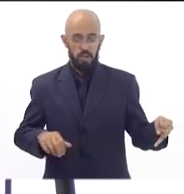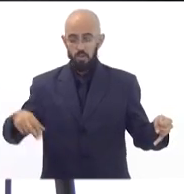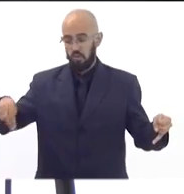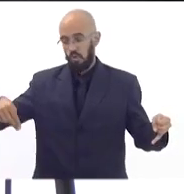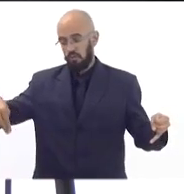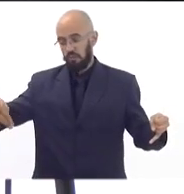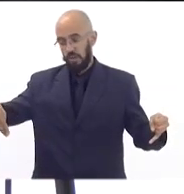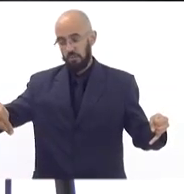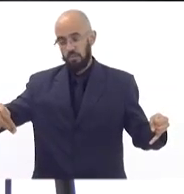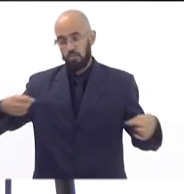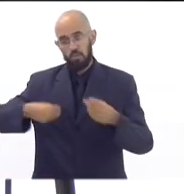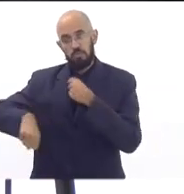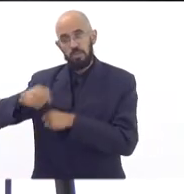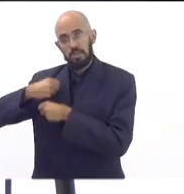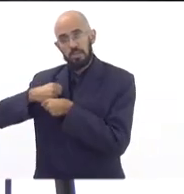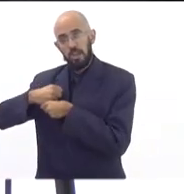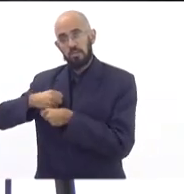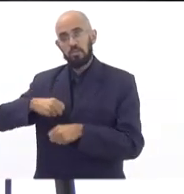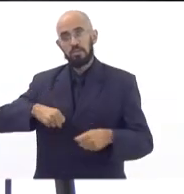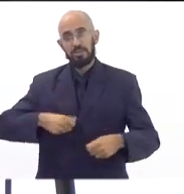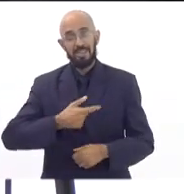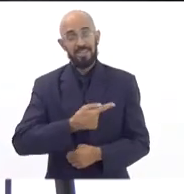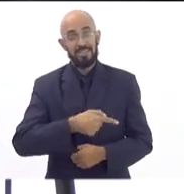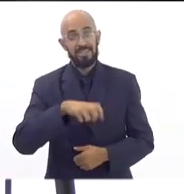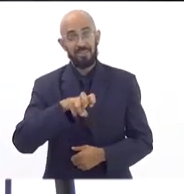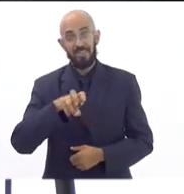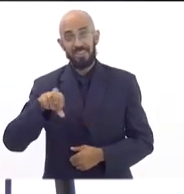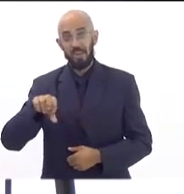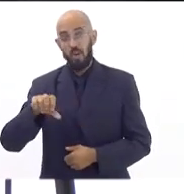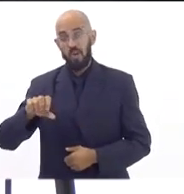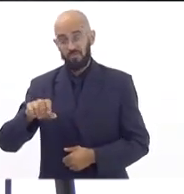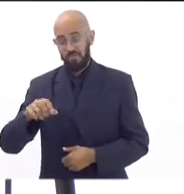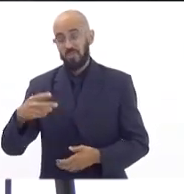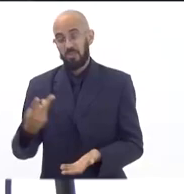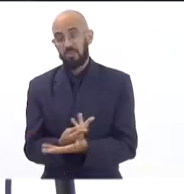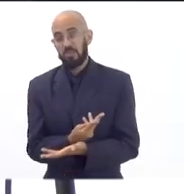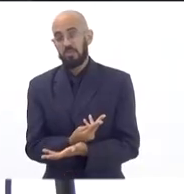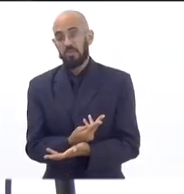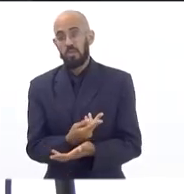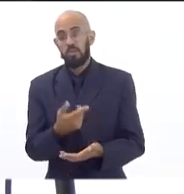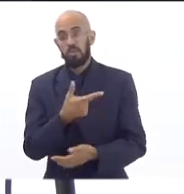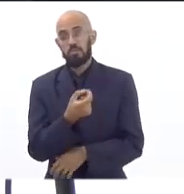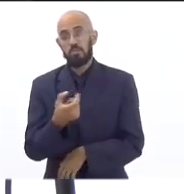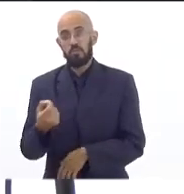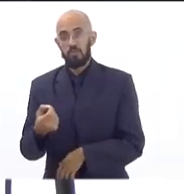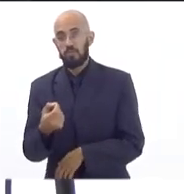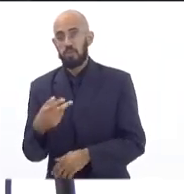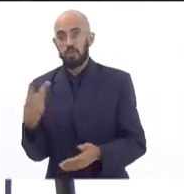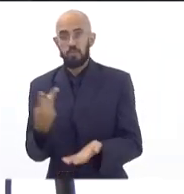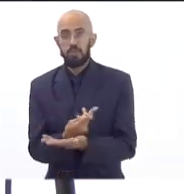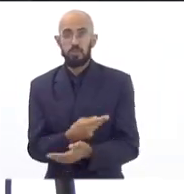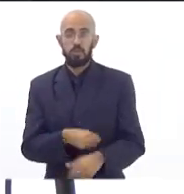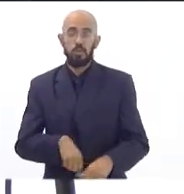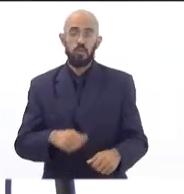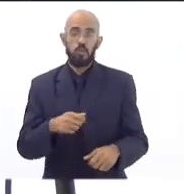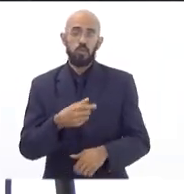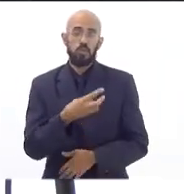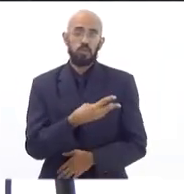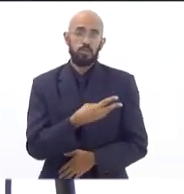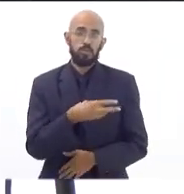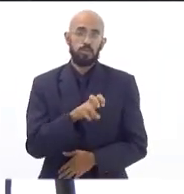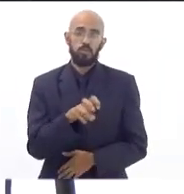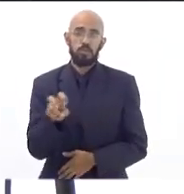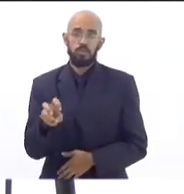Novembro deste ano foram 759 casos registrados não é no ano passado e uma 2020 ao longo do ano